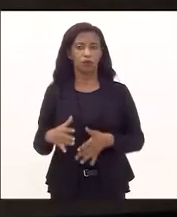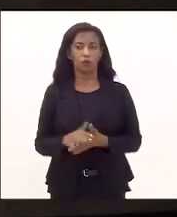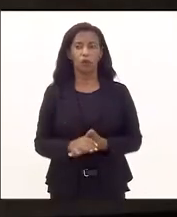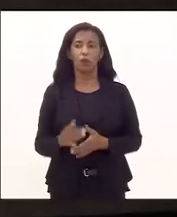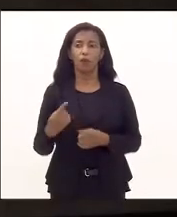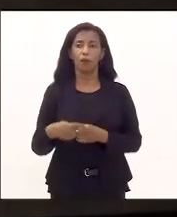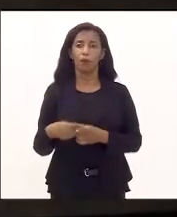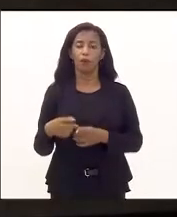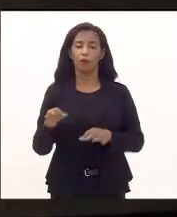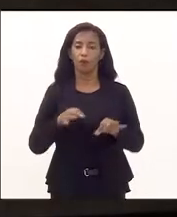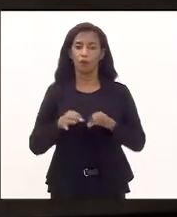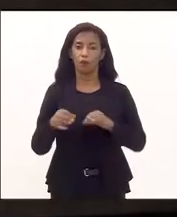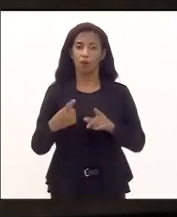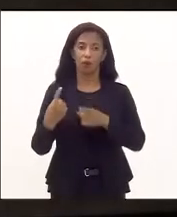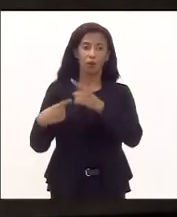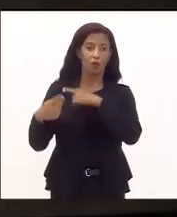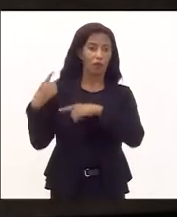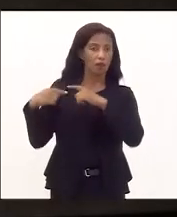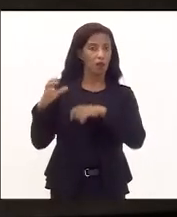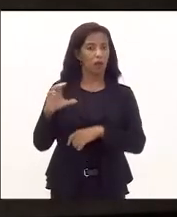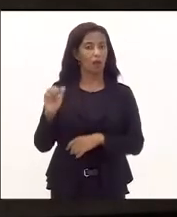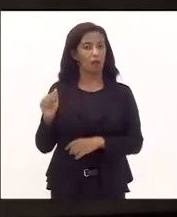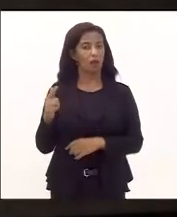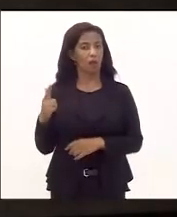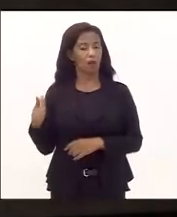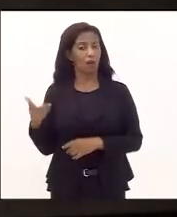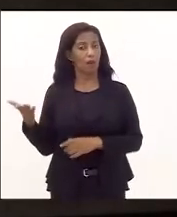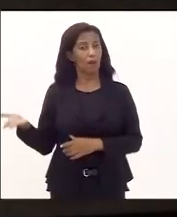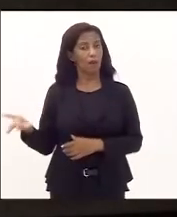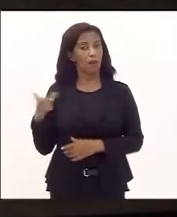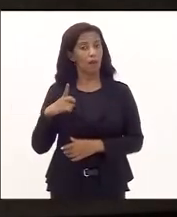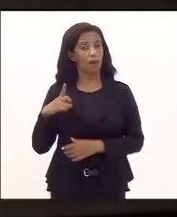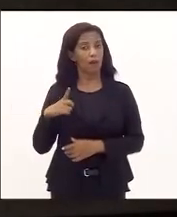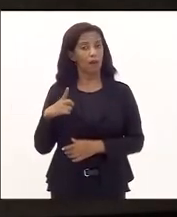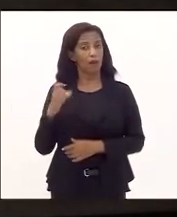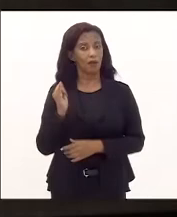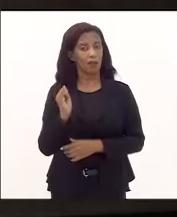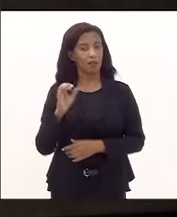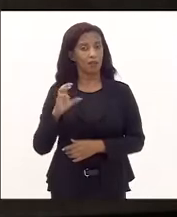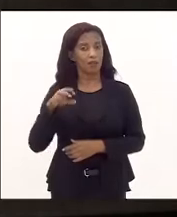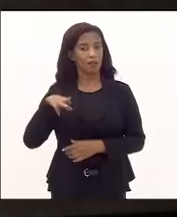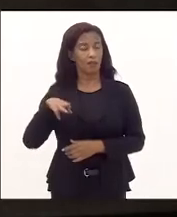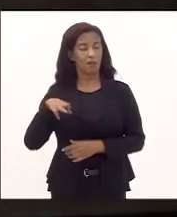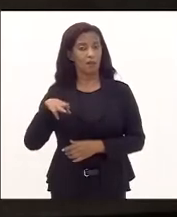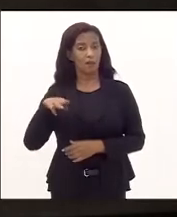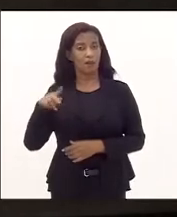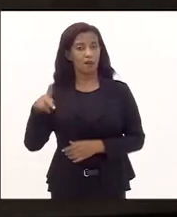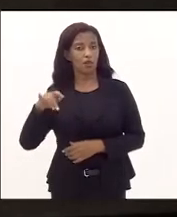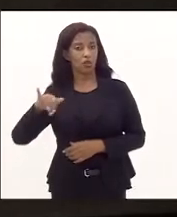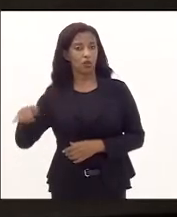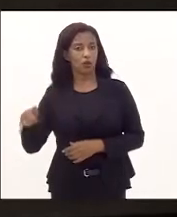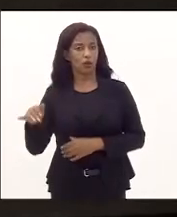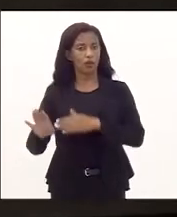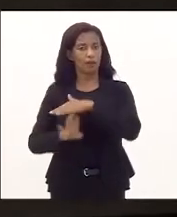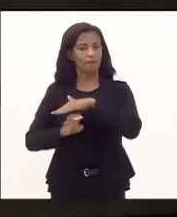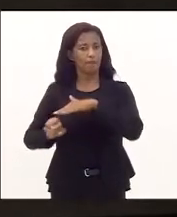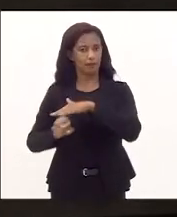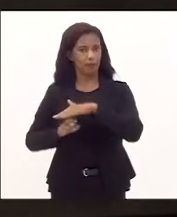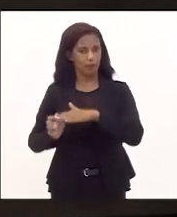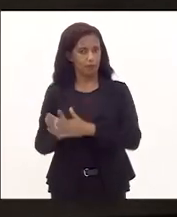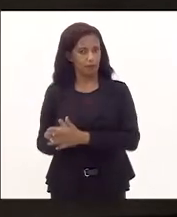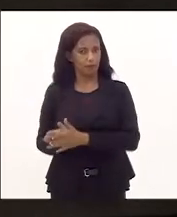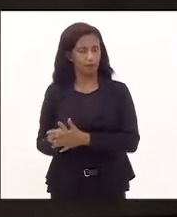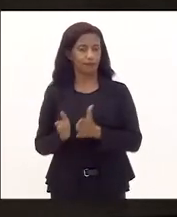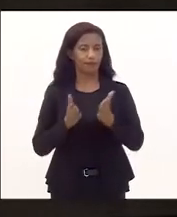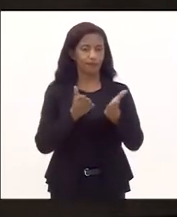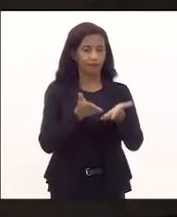porque o projeto lá da época do Cabral é para quem tem CNPJ, empresa, e